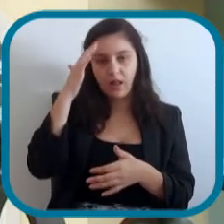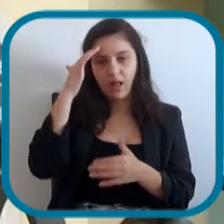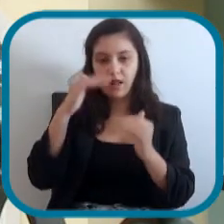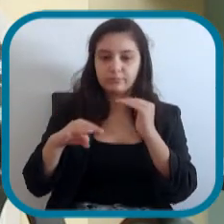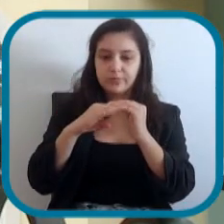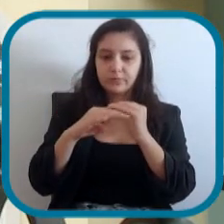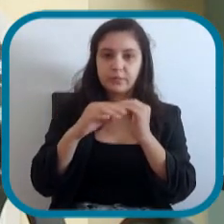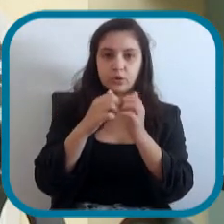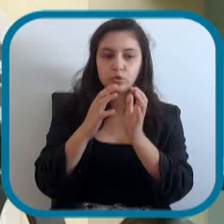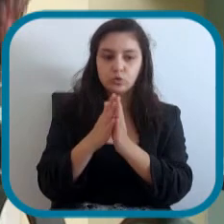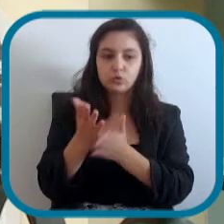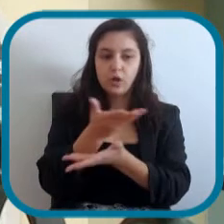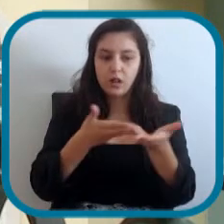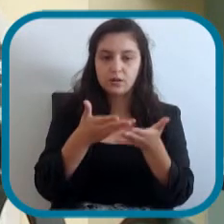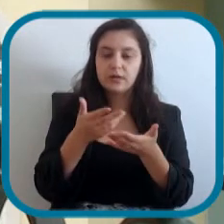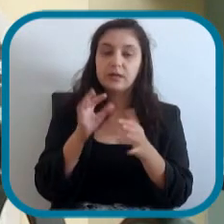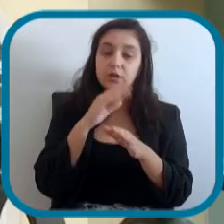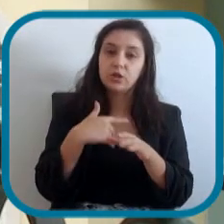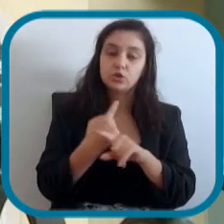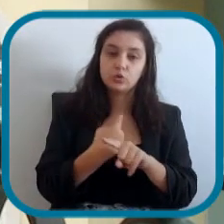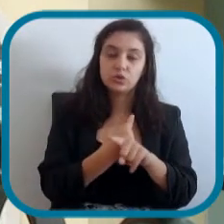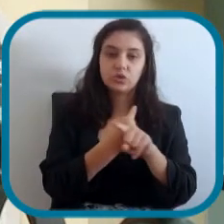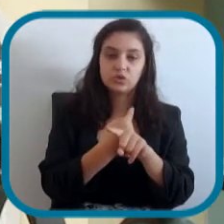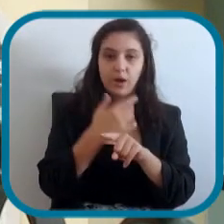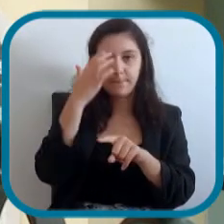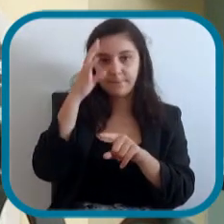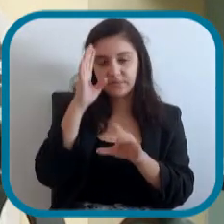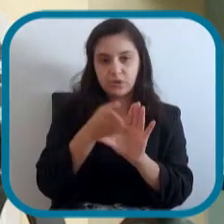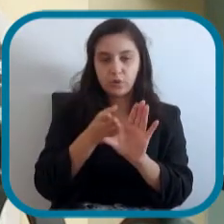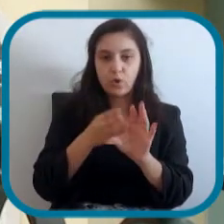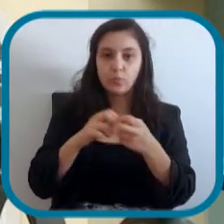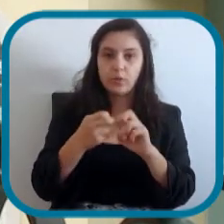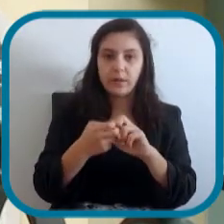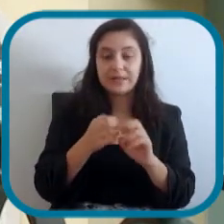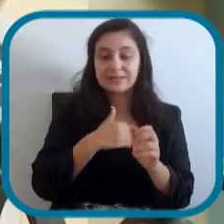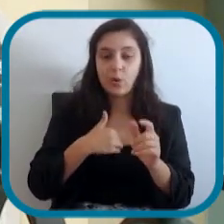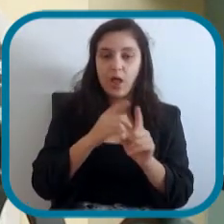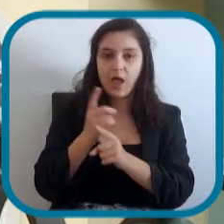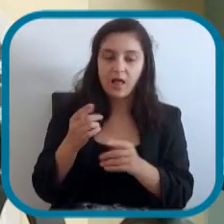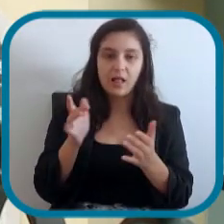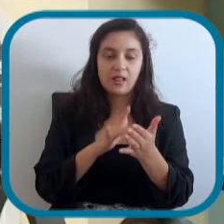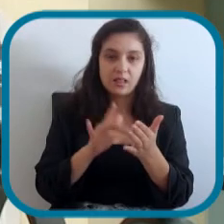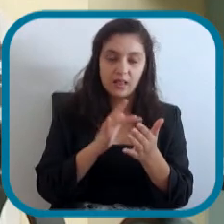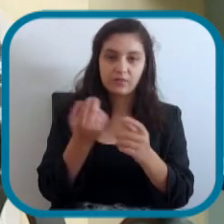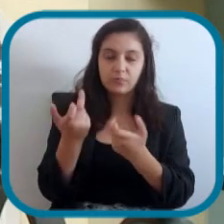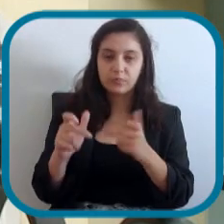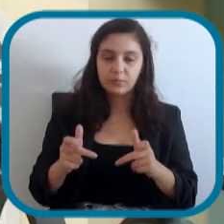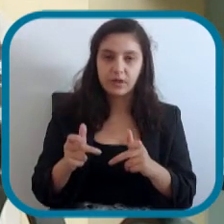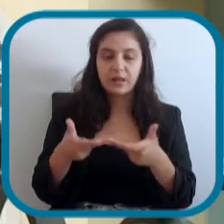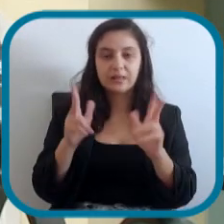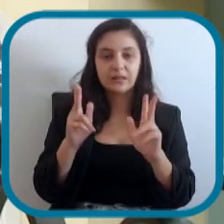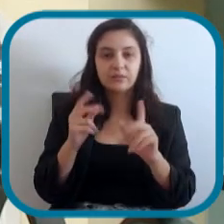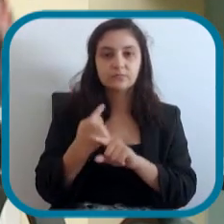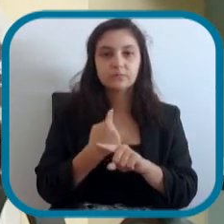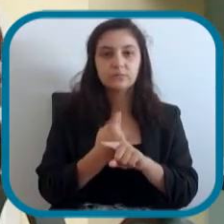onde uma saúde mental equilibrada está ao alcance de todos e onde os transtornos psicológicos são retratados como problemas de saúde, livres